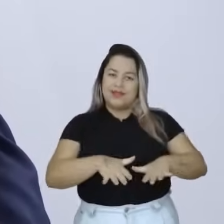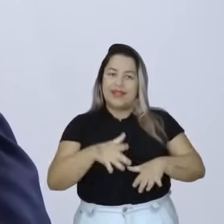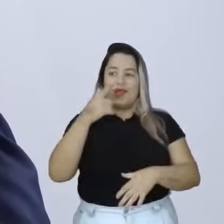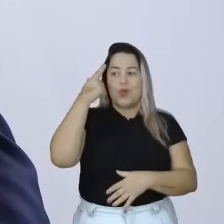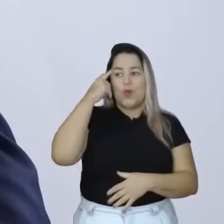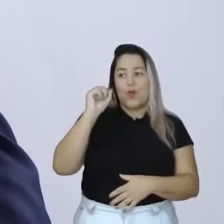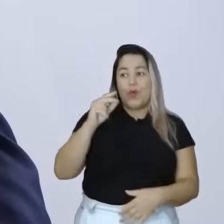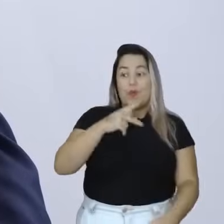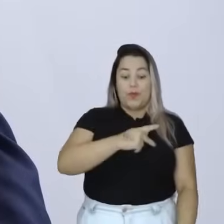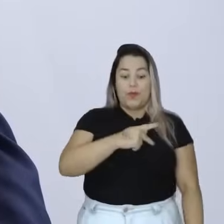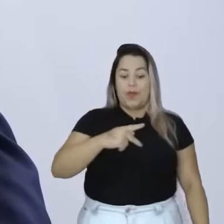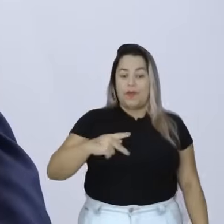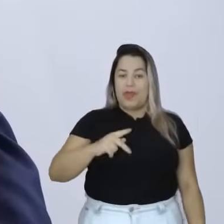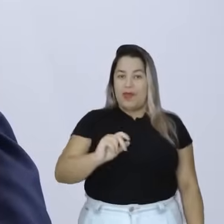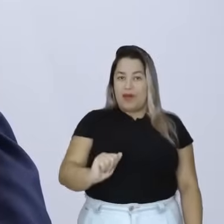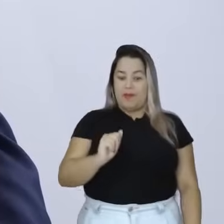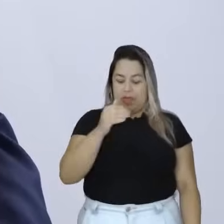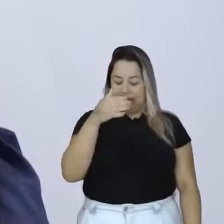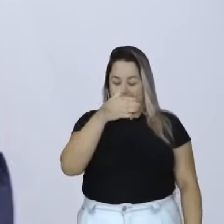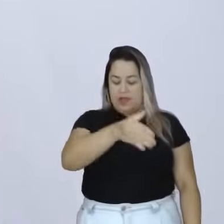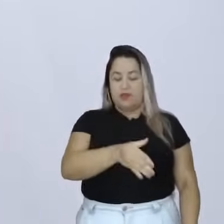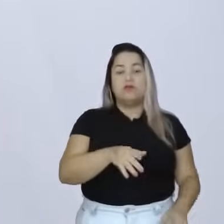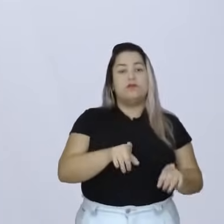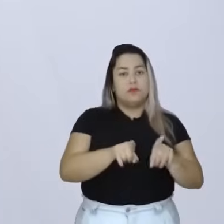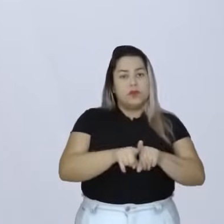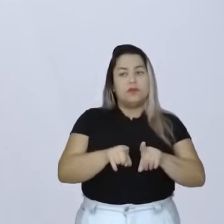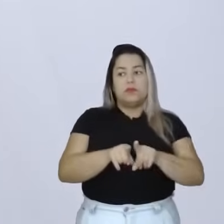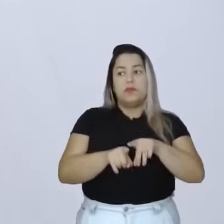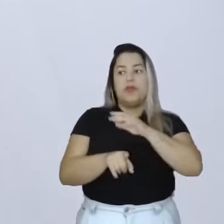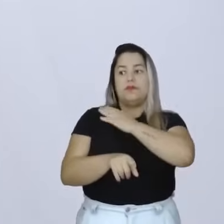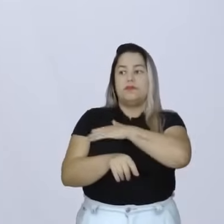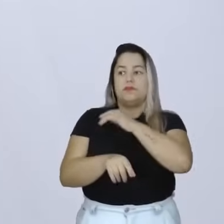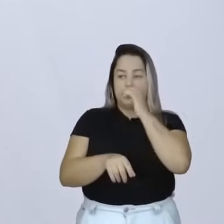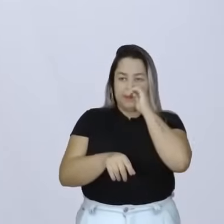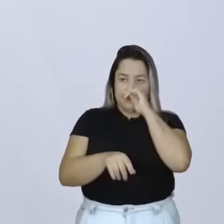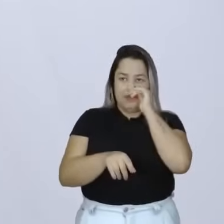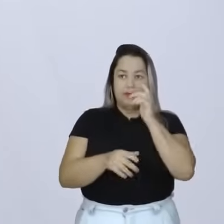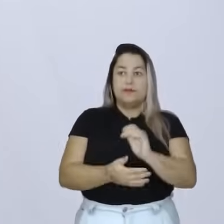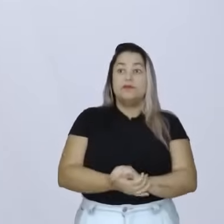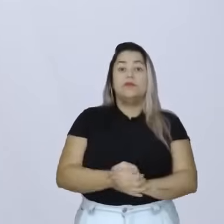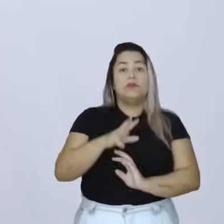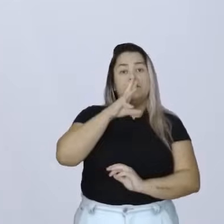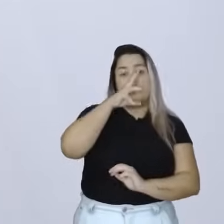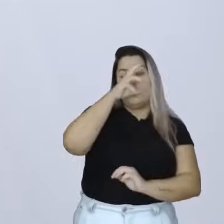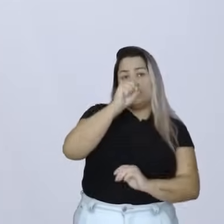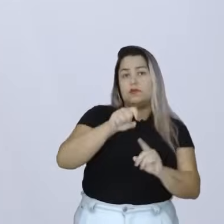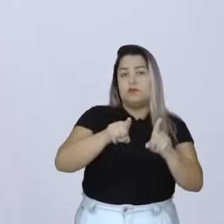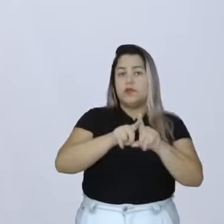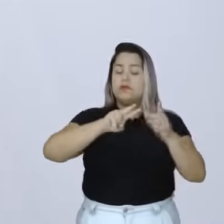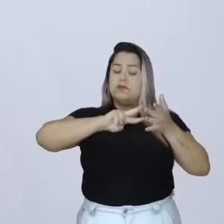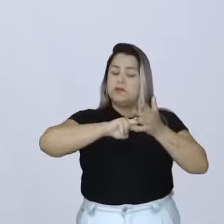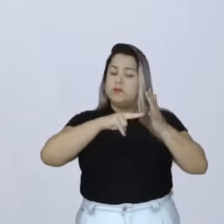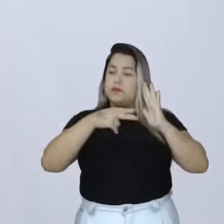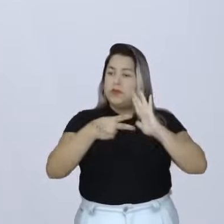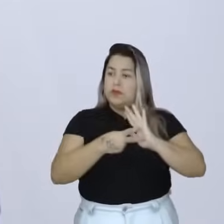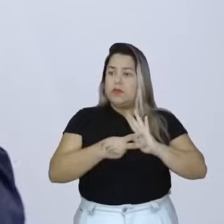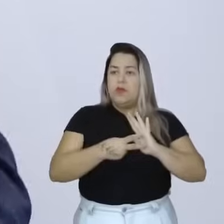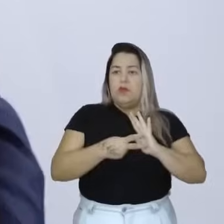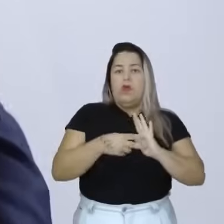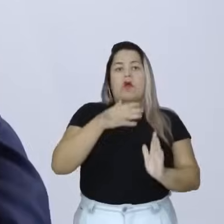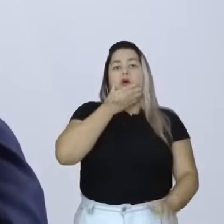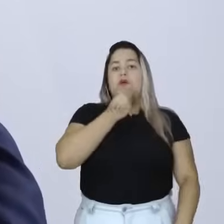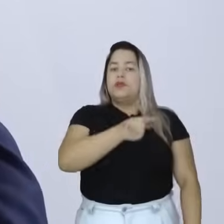o PPA participativo, que foi algo assim muito forte, muito significativo. O presidente